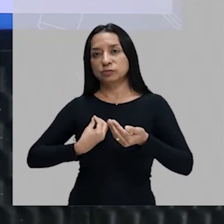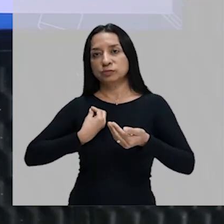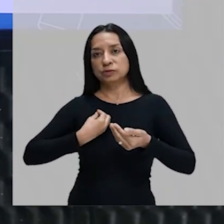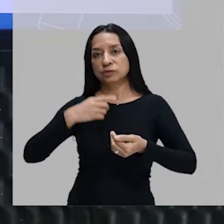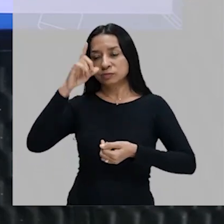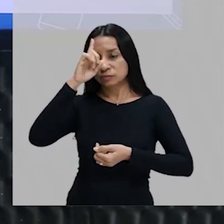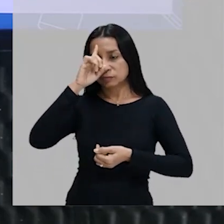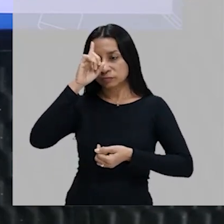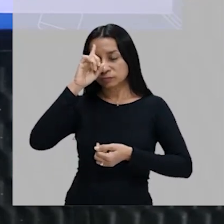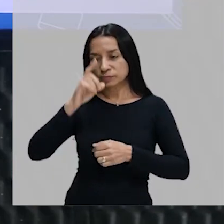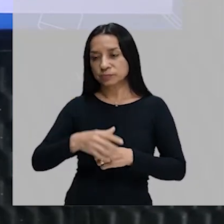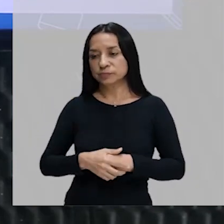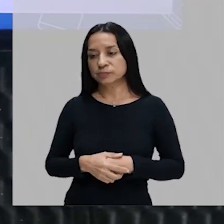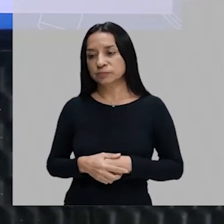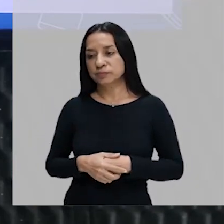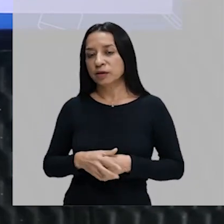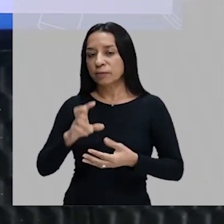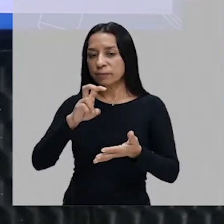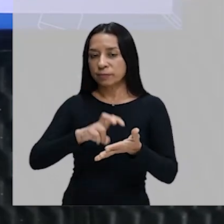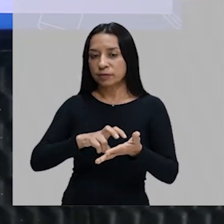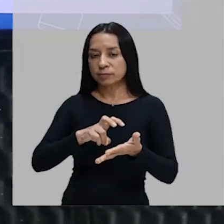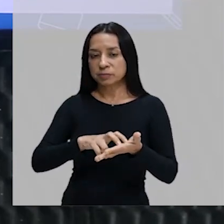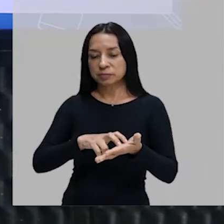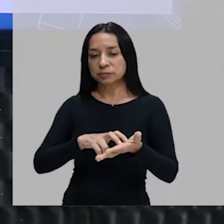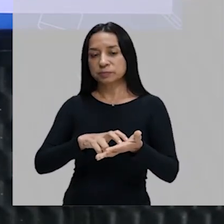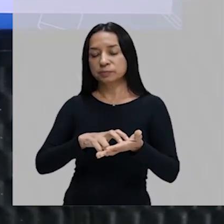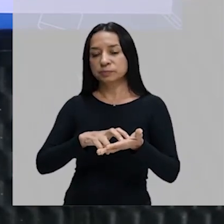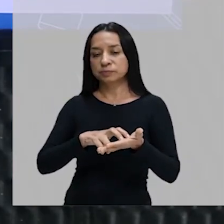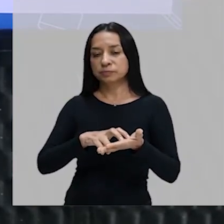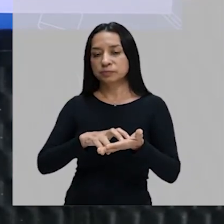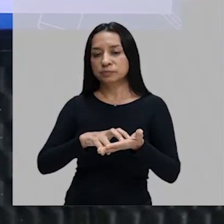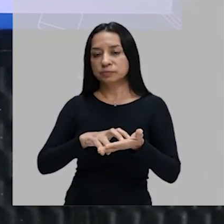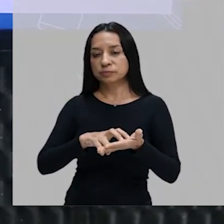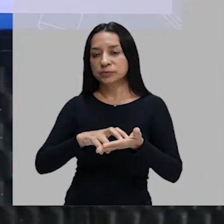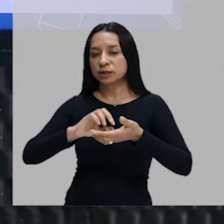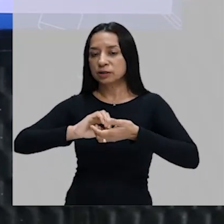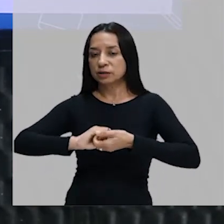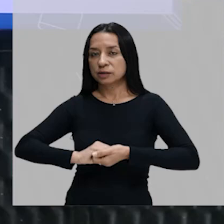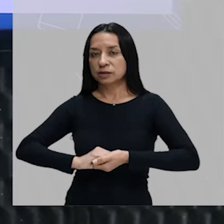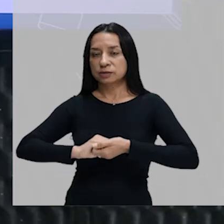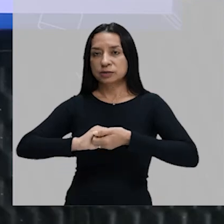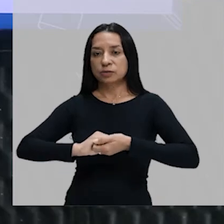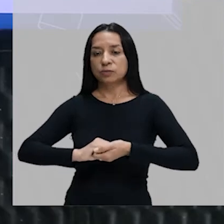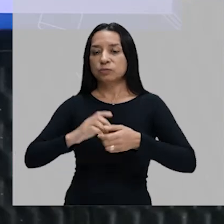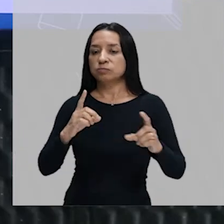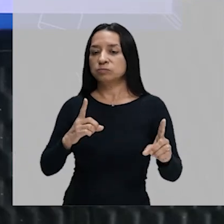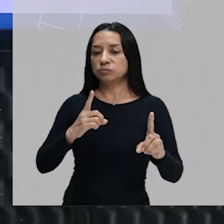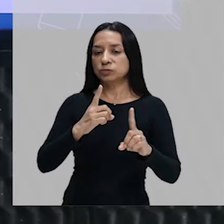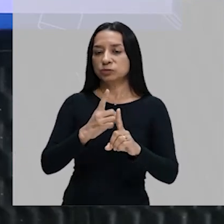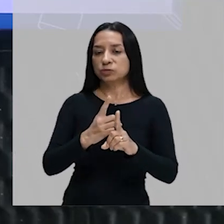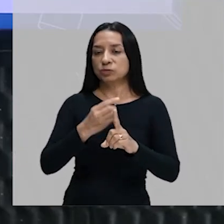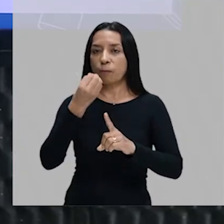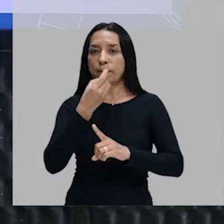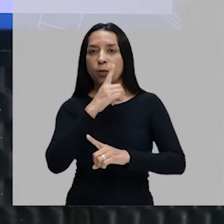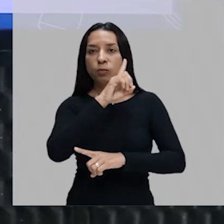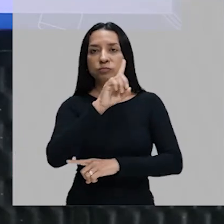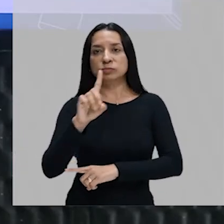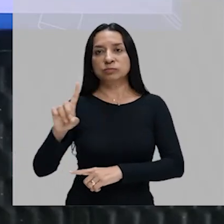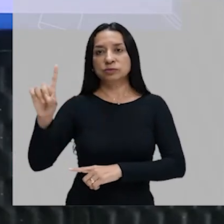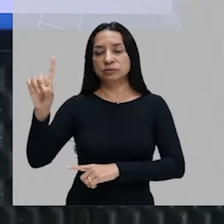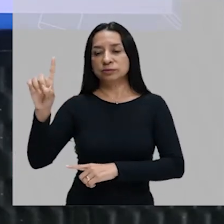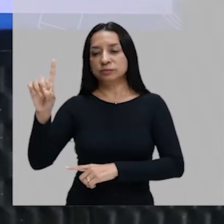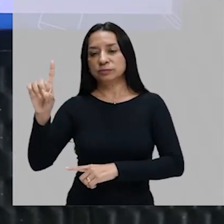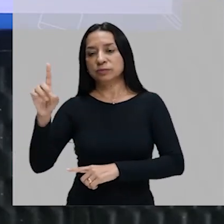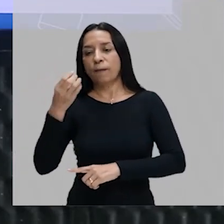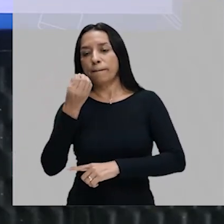nosso cotidiano. Pela manhã, eu saúdo as pessoas que eu encontro com um bom dia.